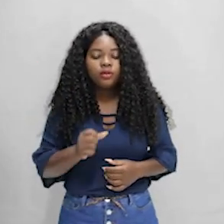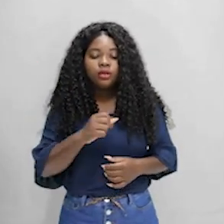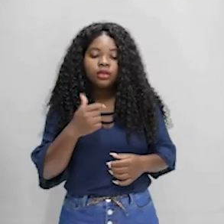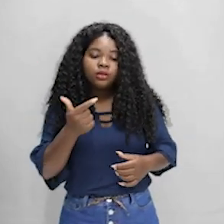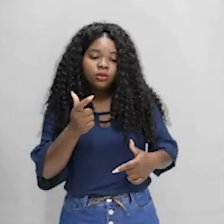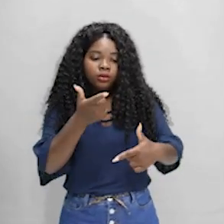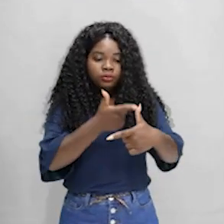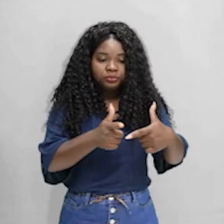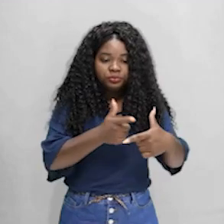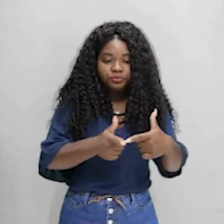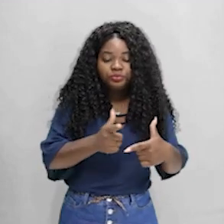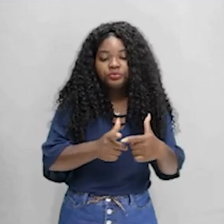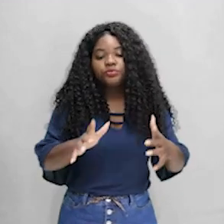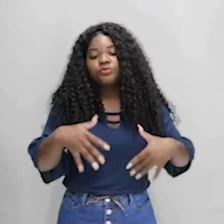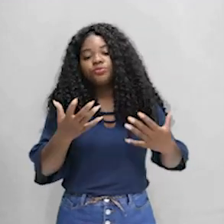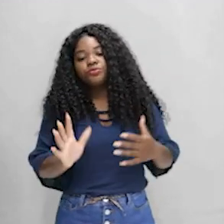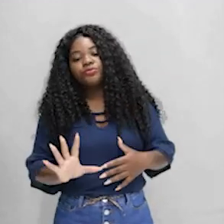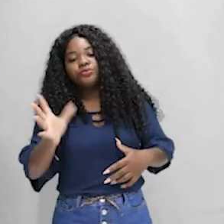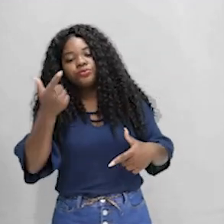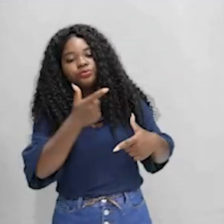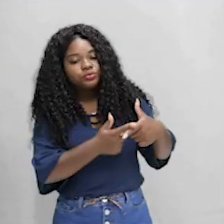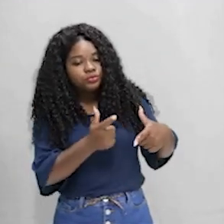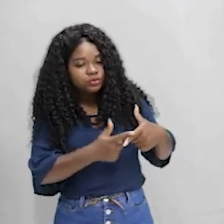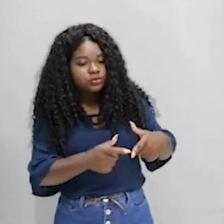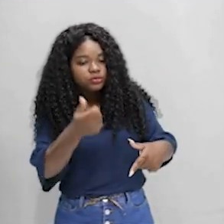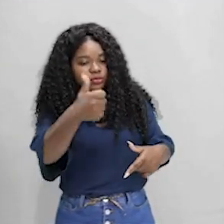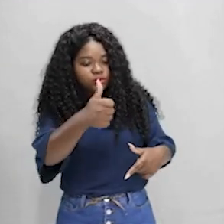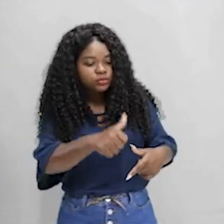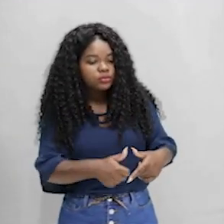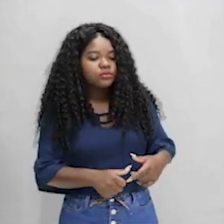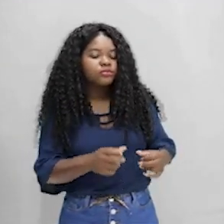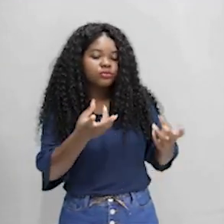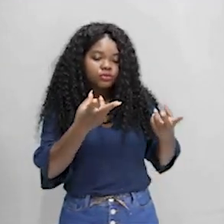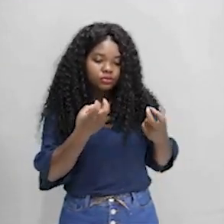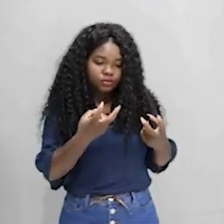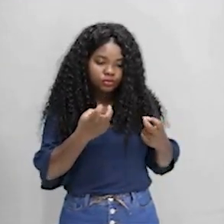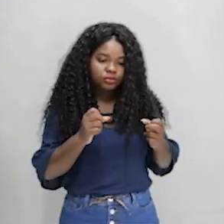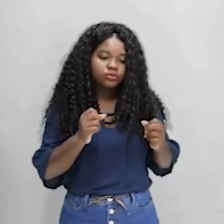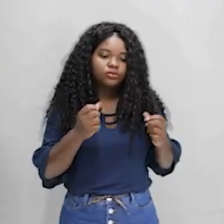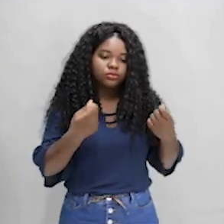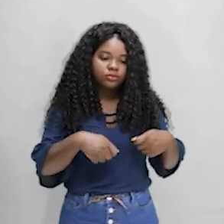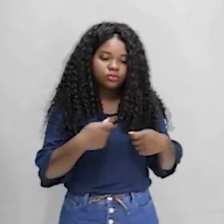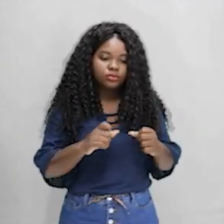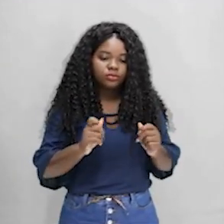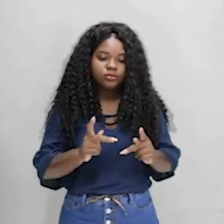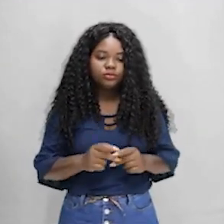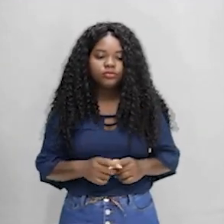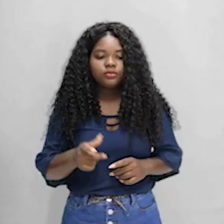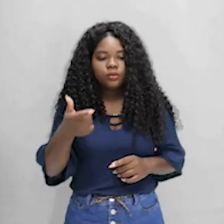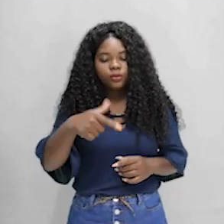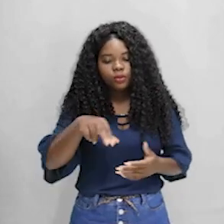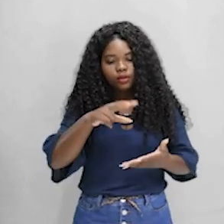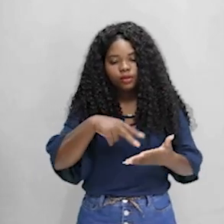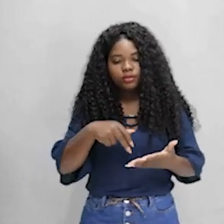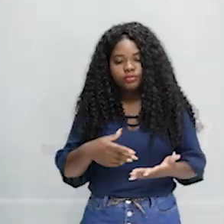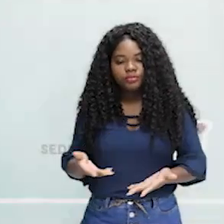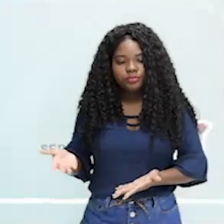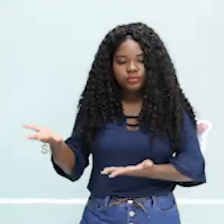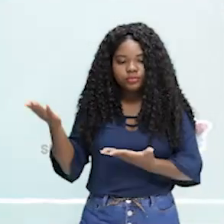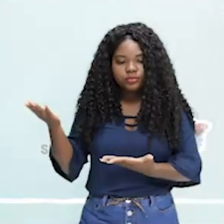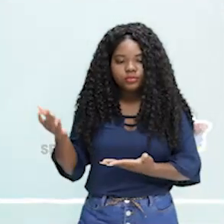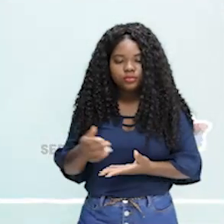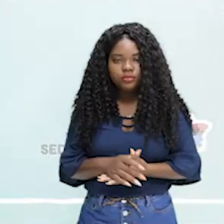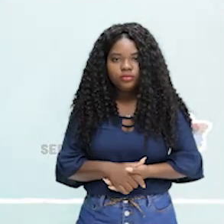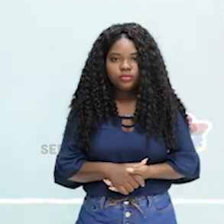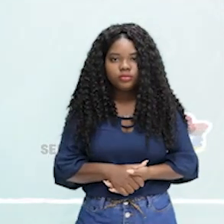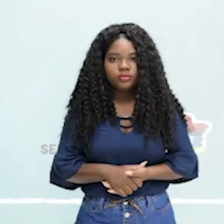lesionar, alguma coisa tem que ser revista, tem que ser avaliada. Nós entramos mais uma vez naquele ciclo. Período